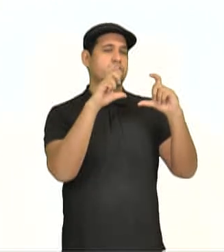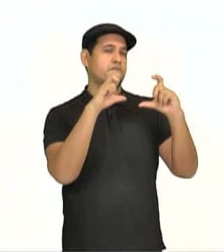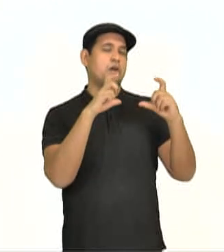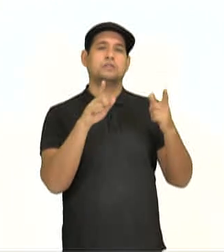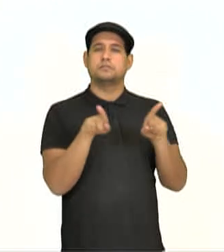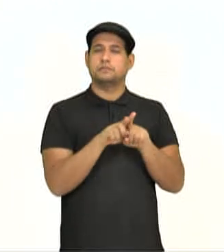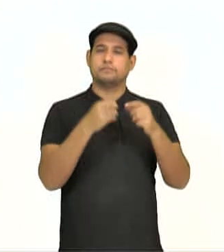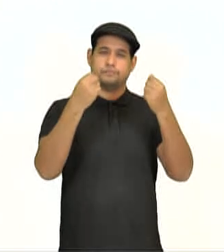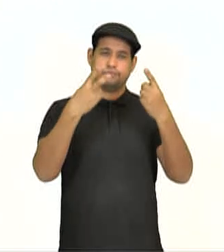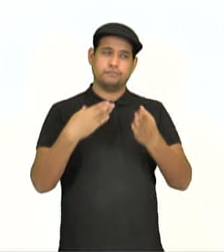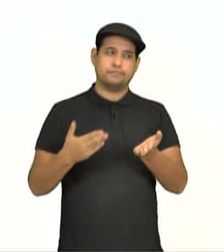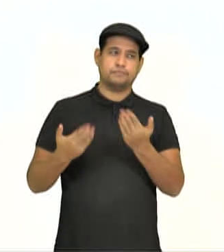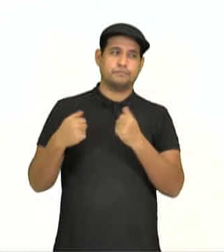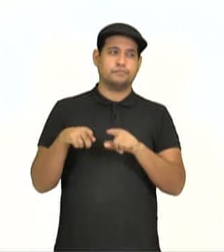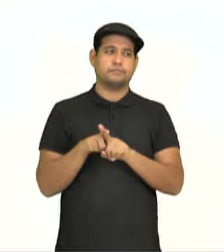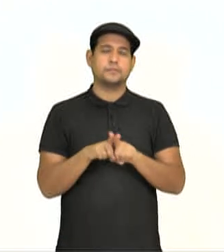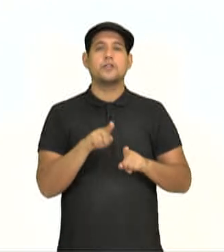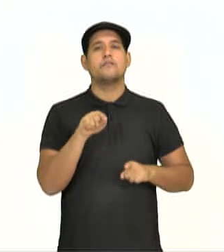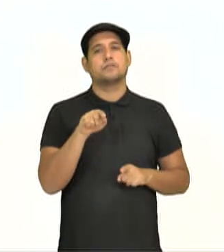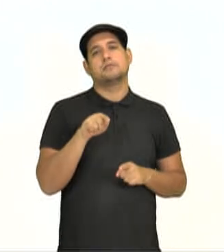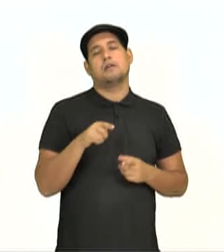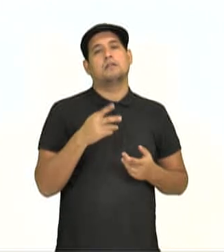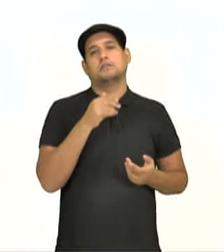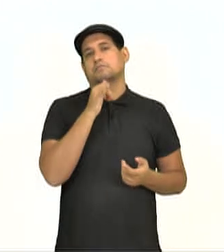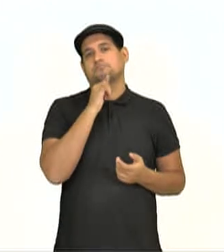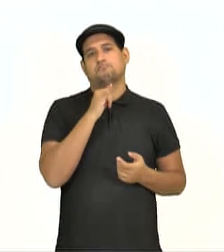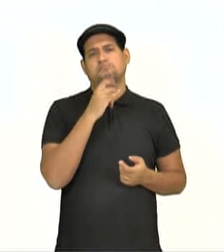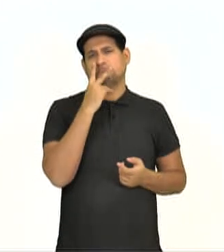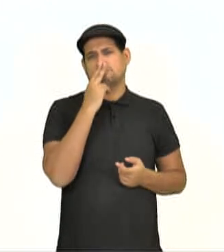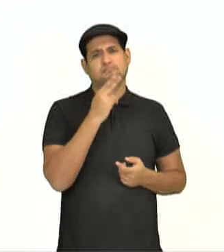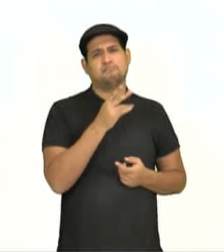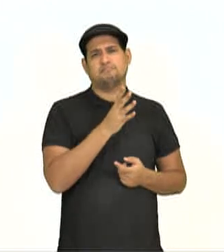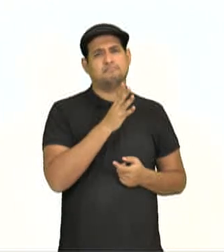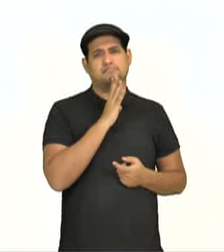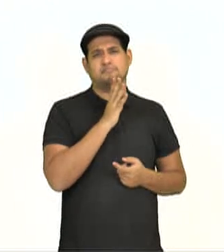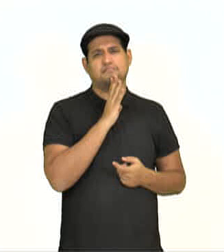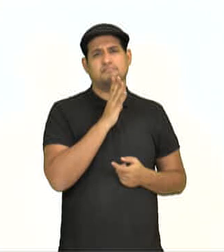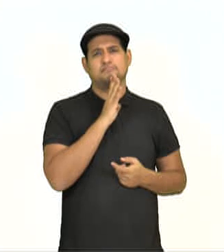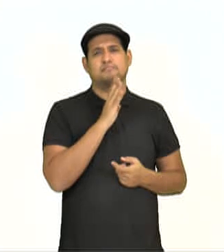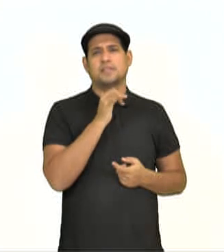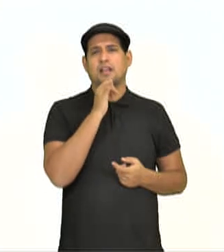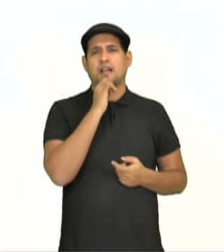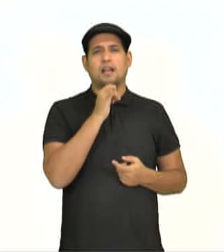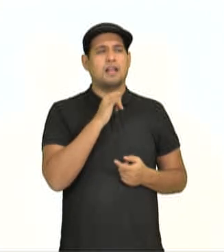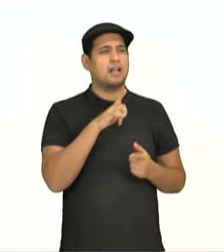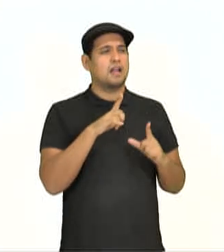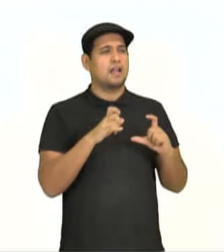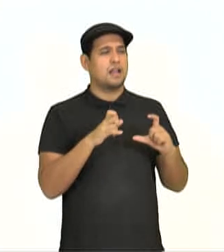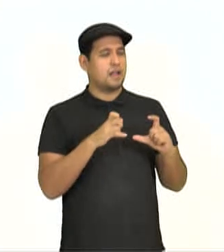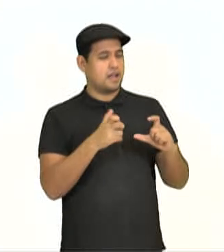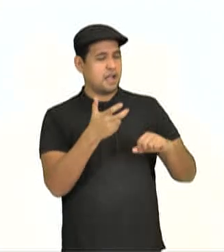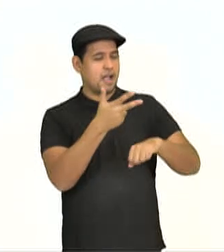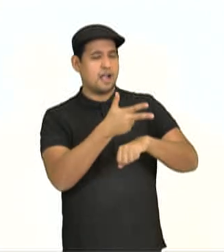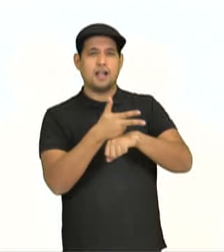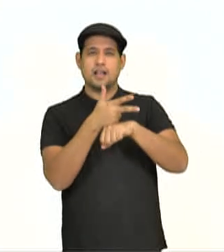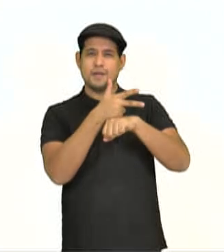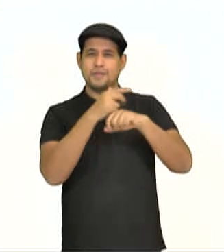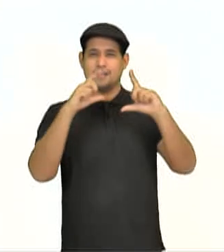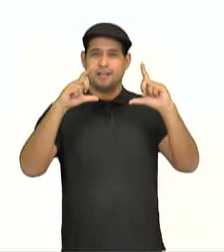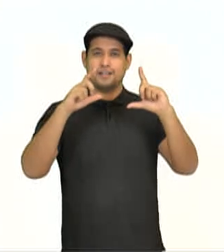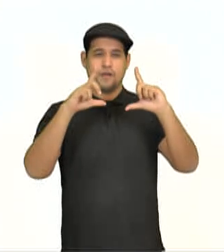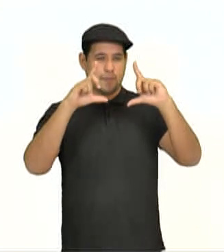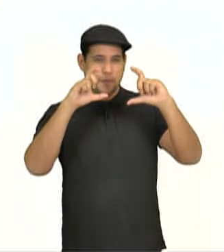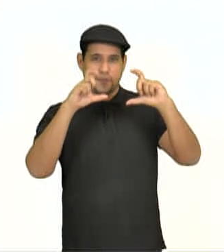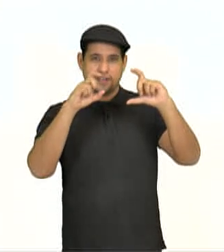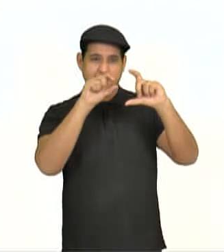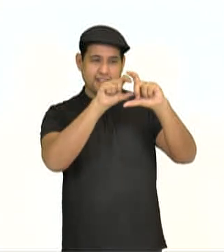eu falei anteriormente, você nem deve ter conhecido aquelas câmeras analógicas, né,